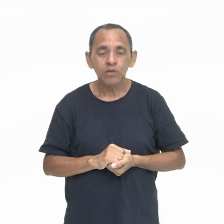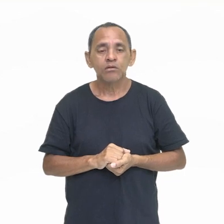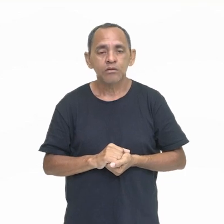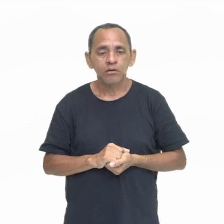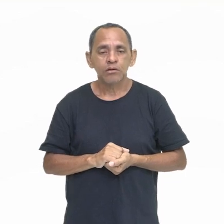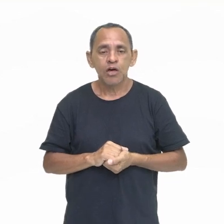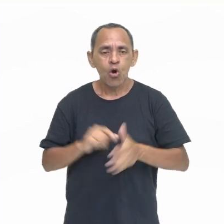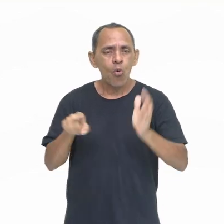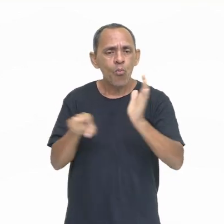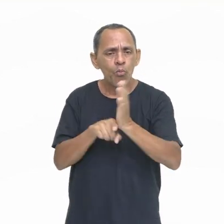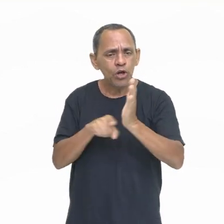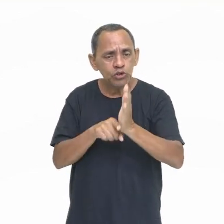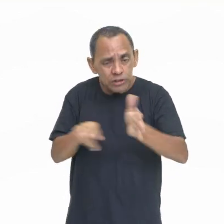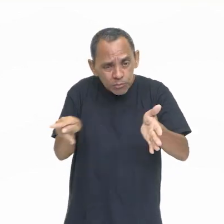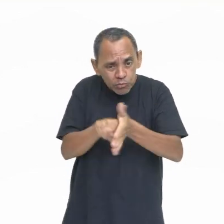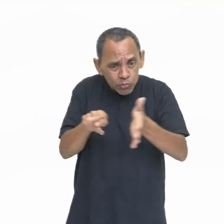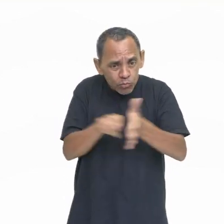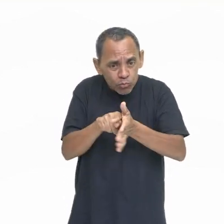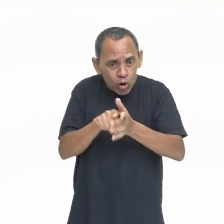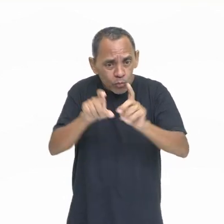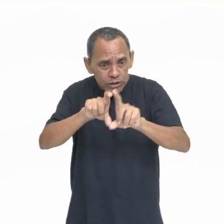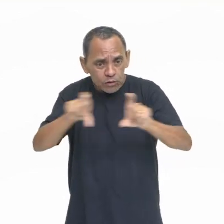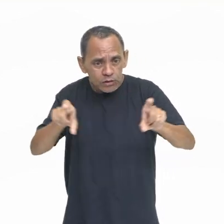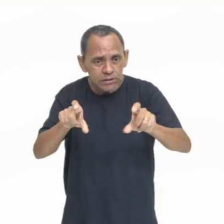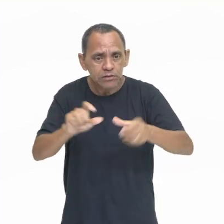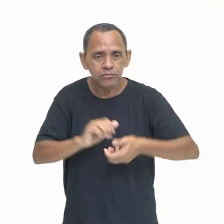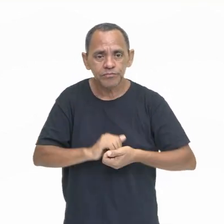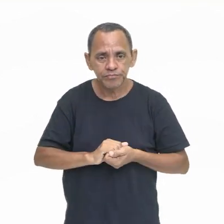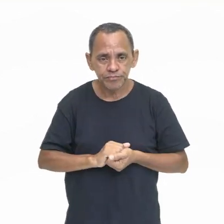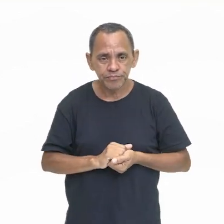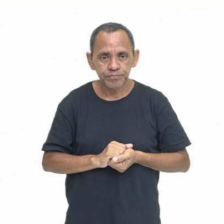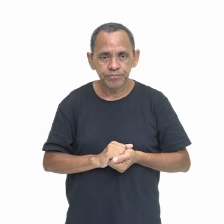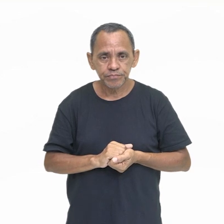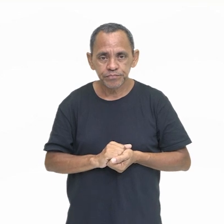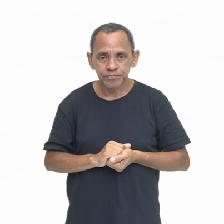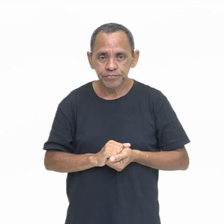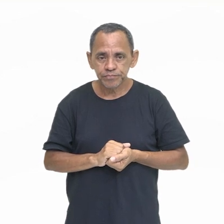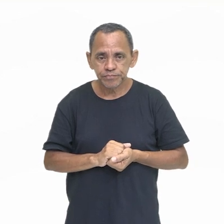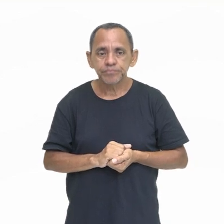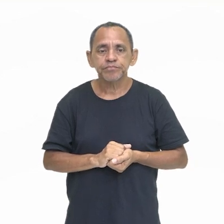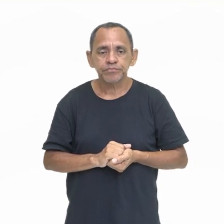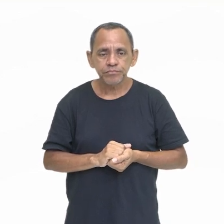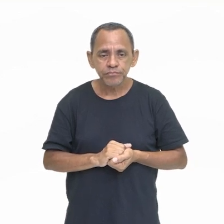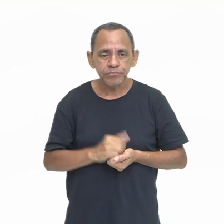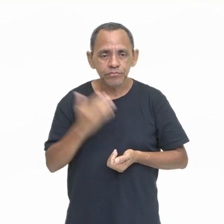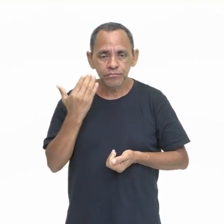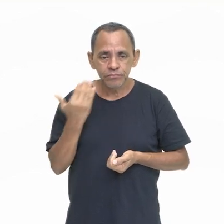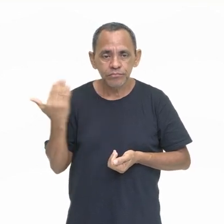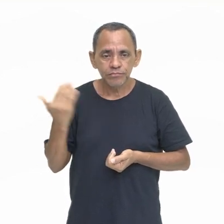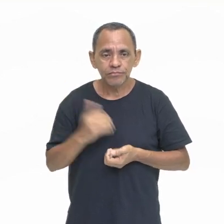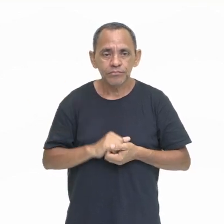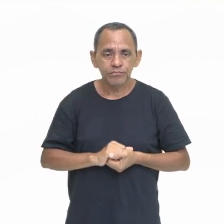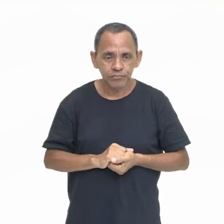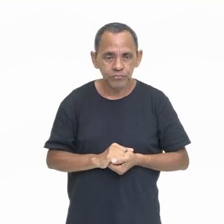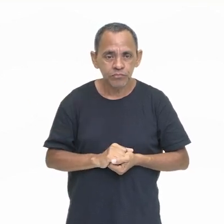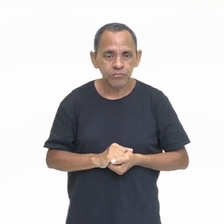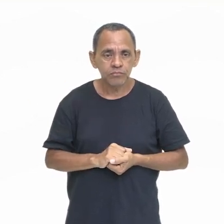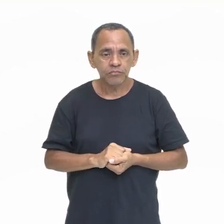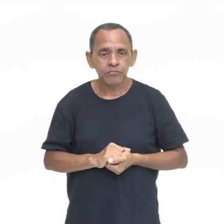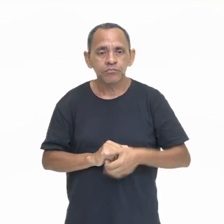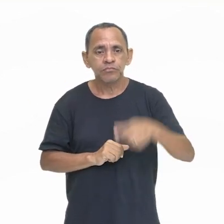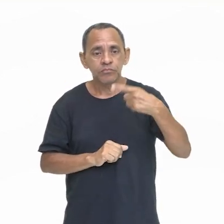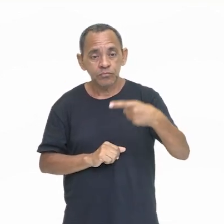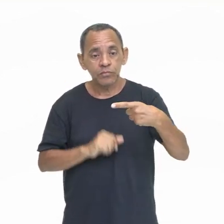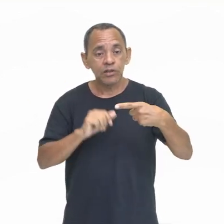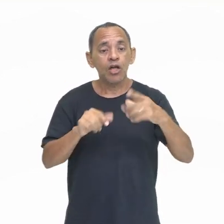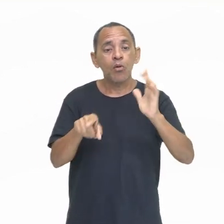é da fórmula, tá bom? E esse menos 6, ó, é esse número aqui, o valor do b, certo? Então, menos 6 dividido por 2 vezes